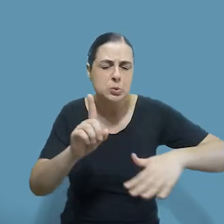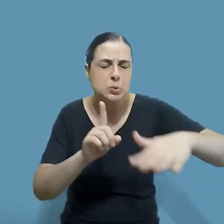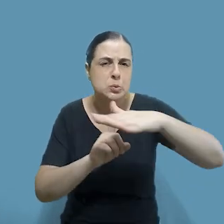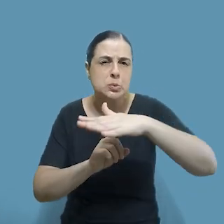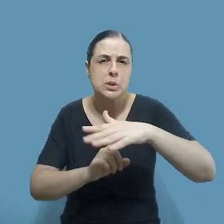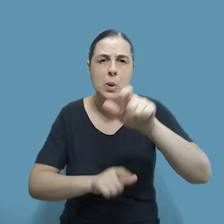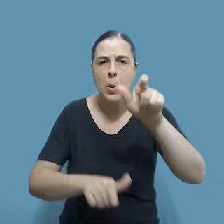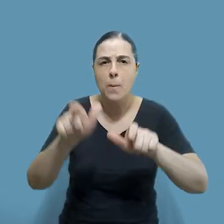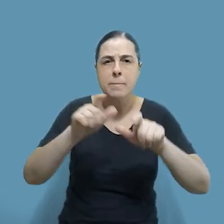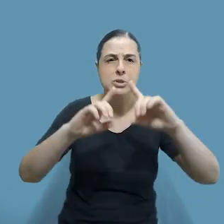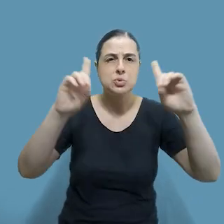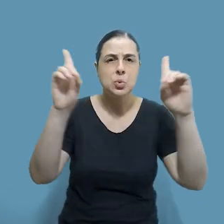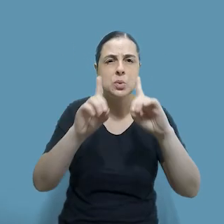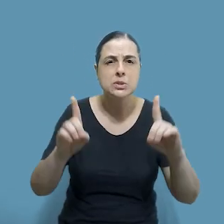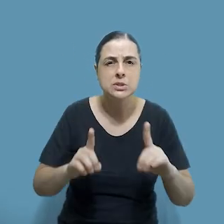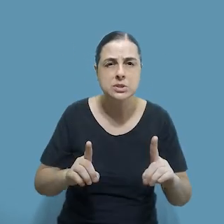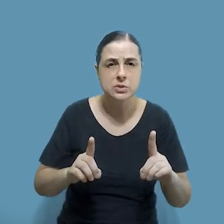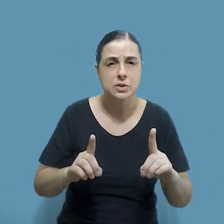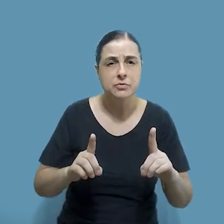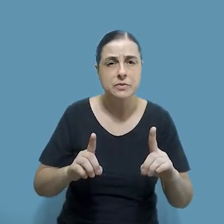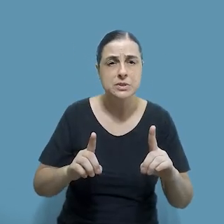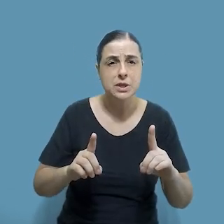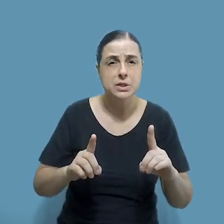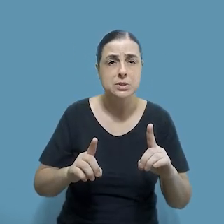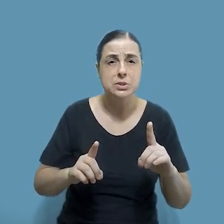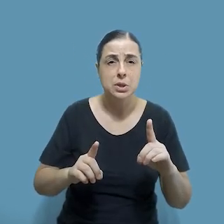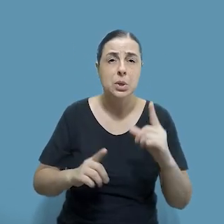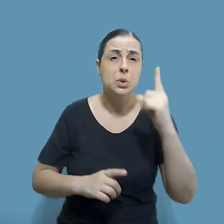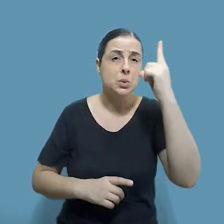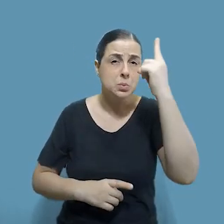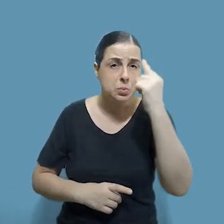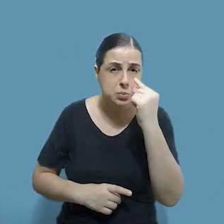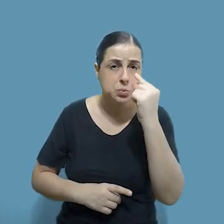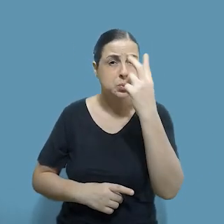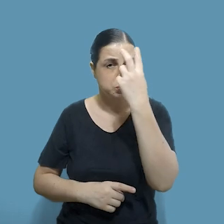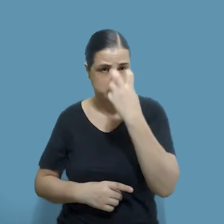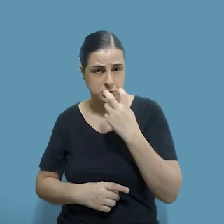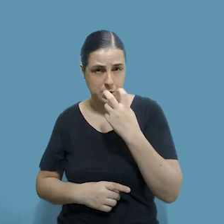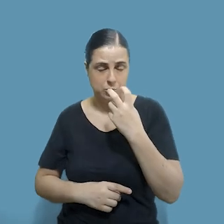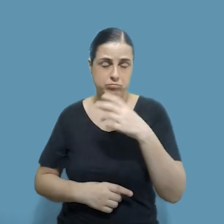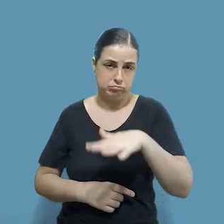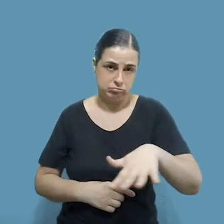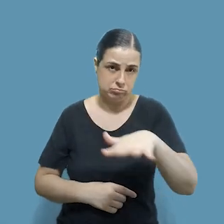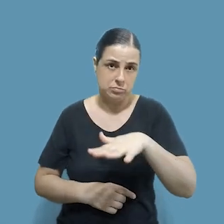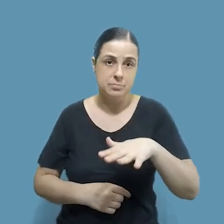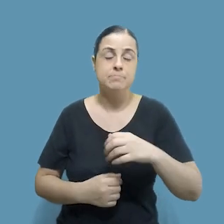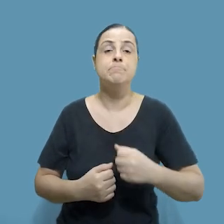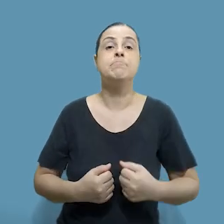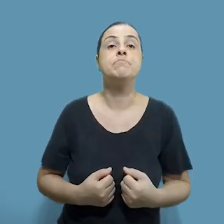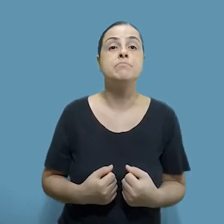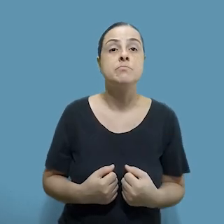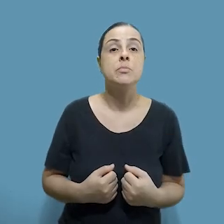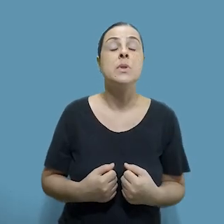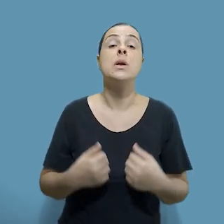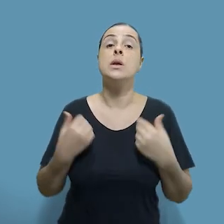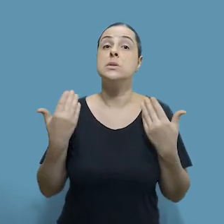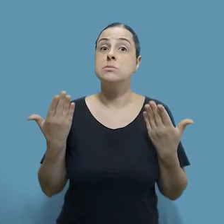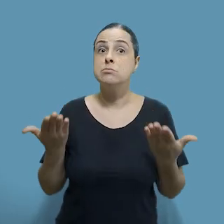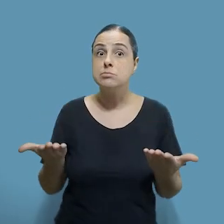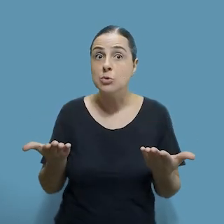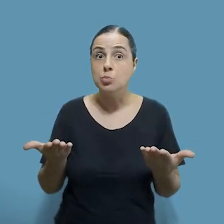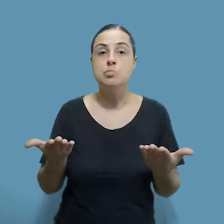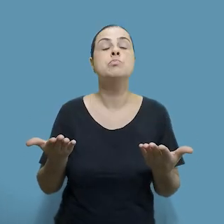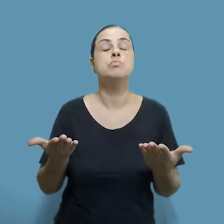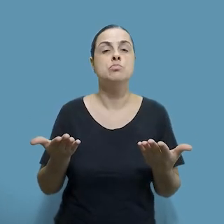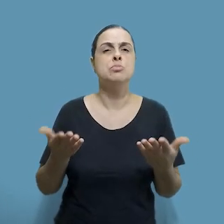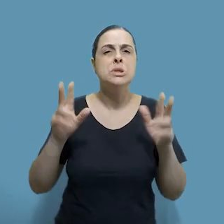naquela época era muito esquisito. Eu relutei muito, porque era